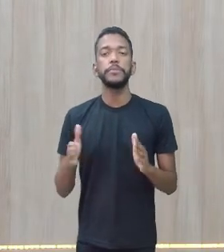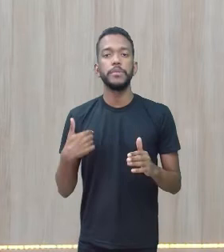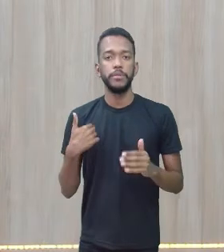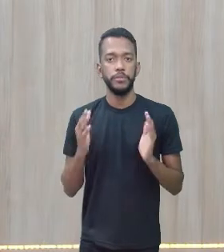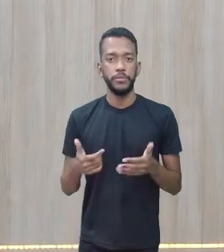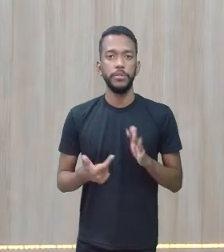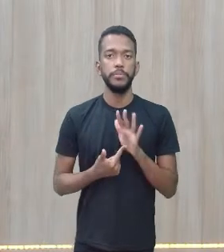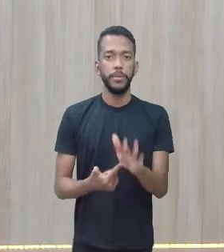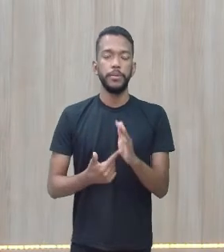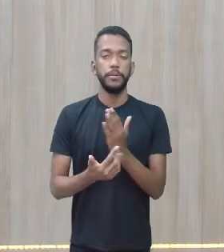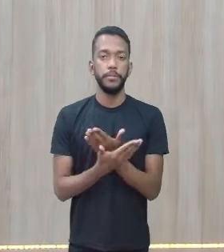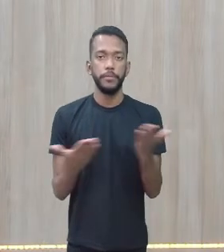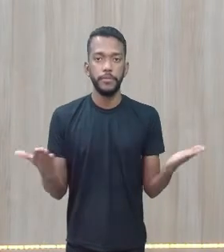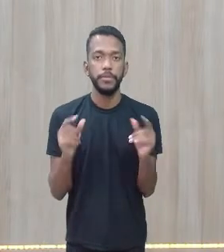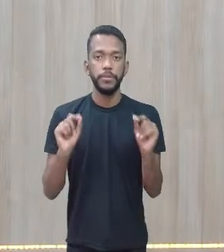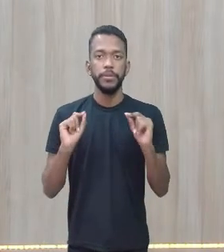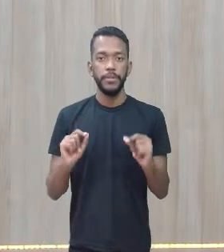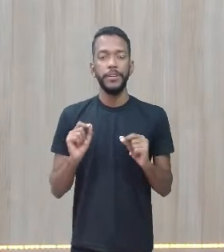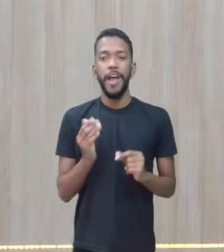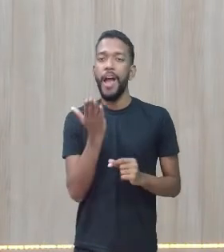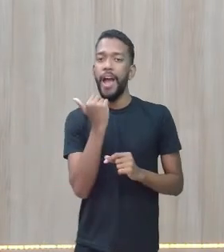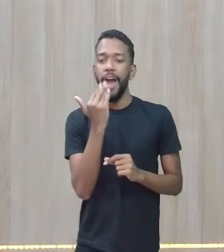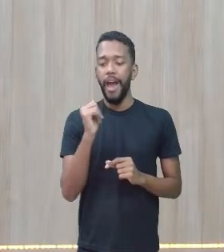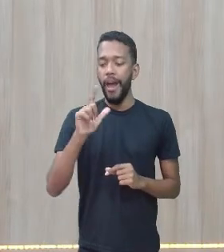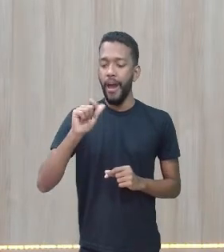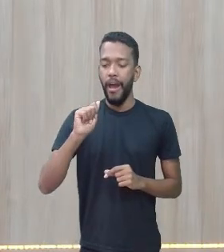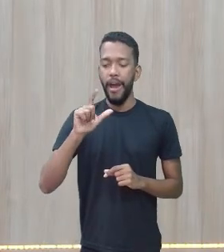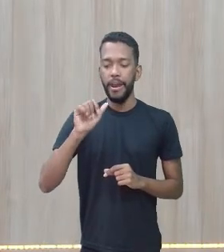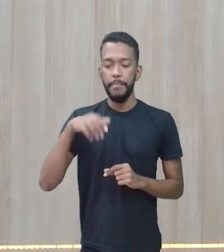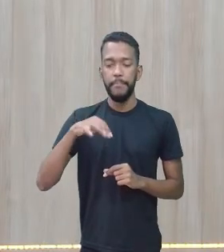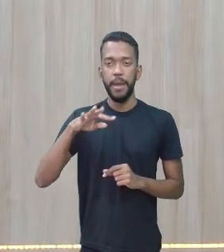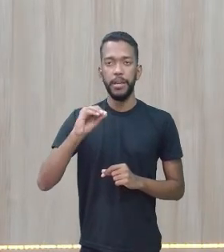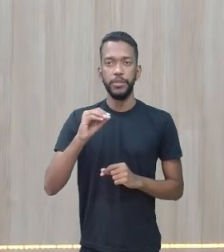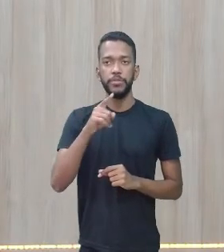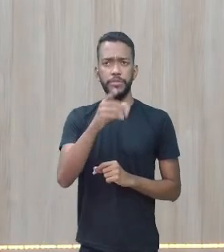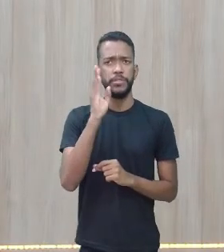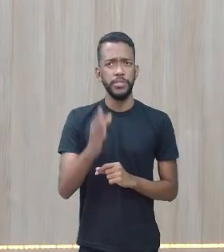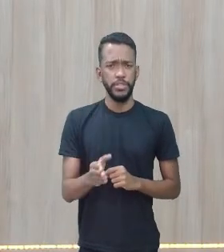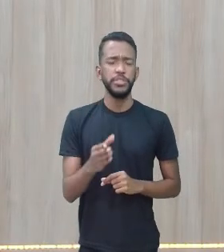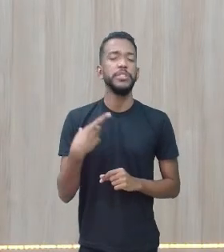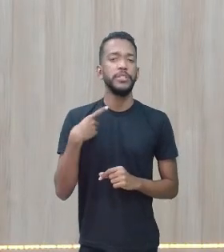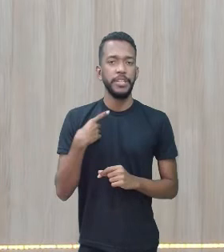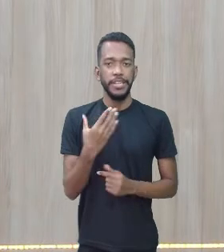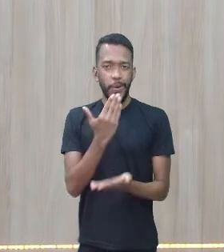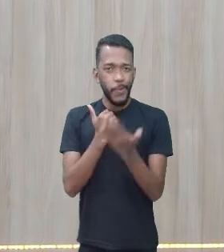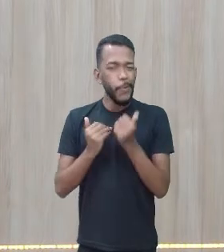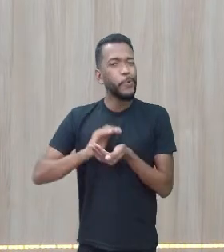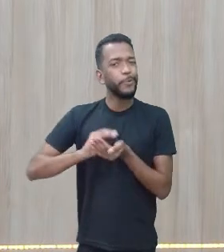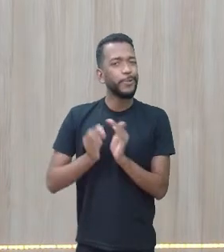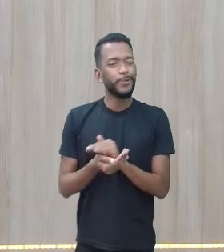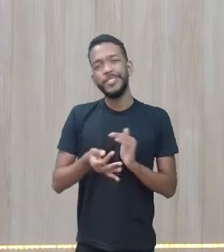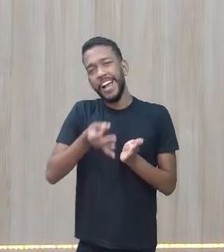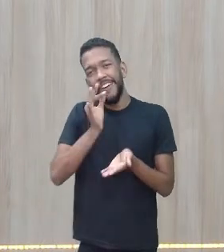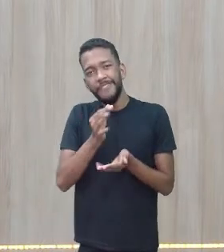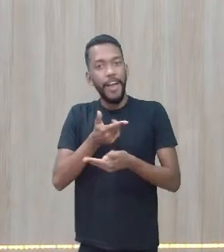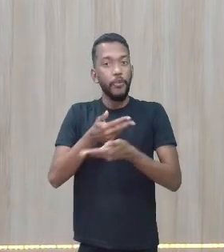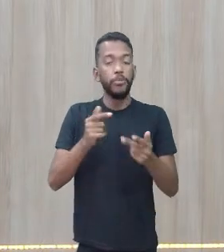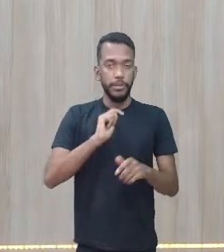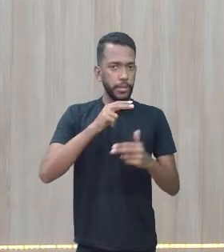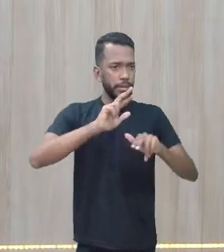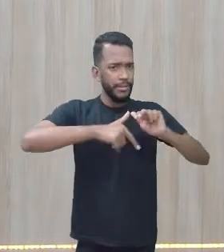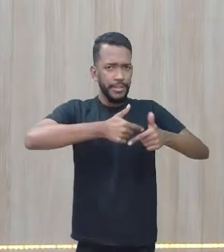foi alimento. E aí perguntei, vocês tomaram café, já comeram aquele cuscuz, tomaram aquele café? Café e cuscuz é